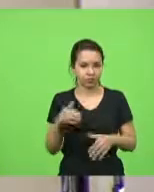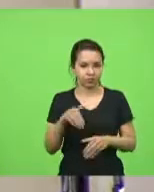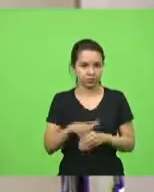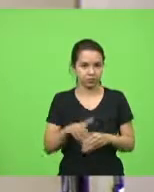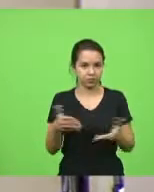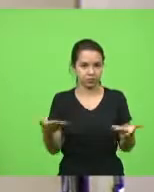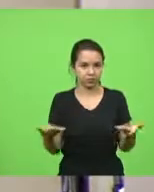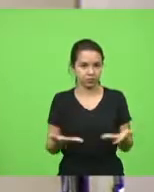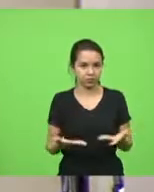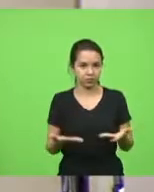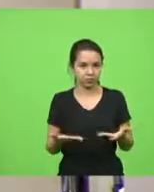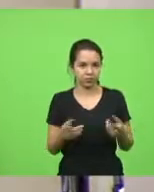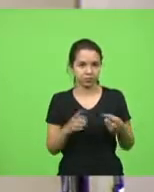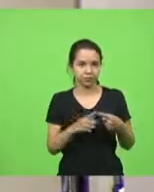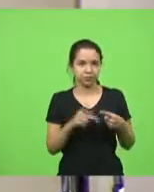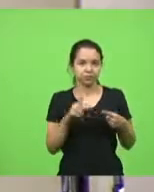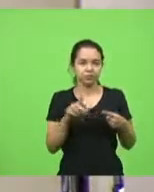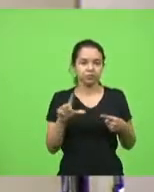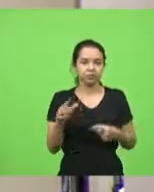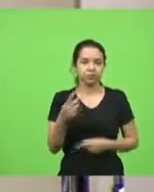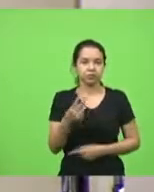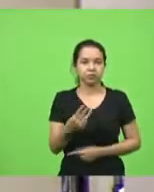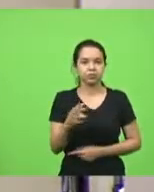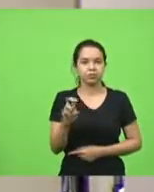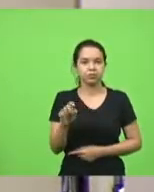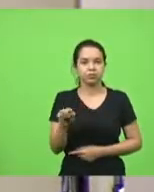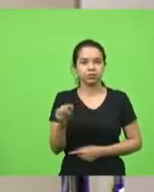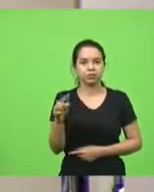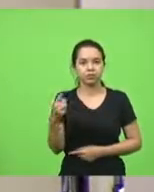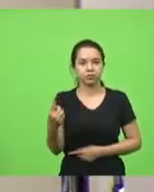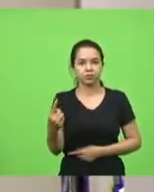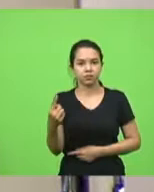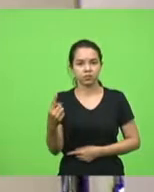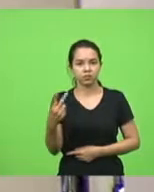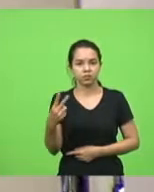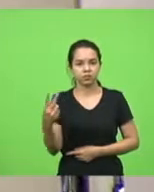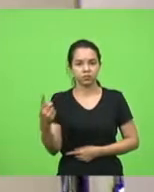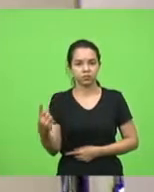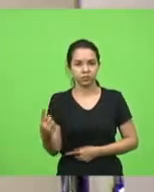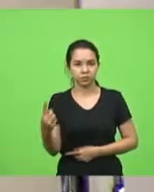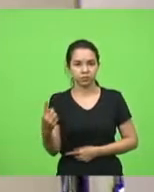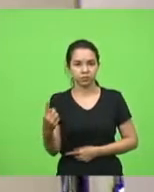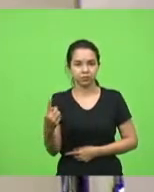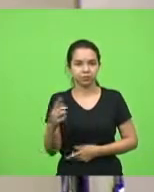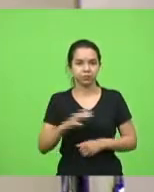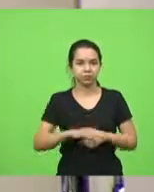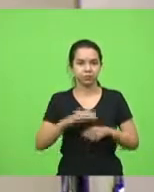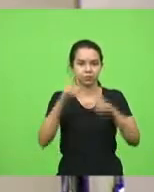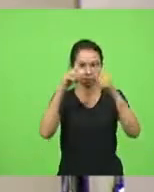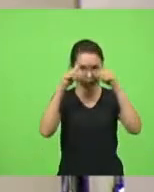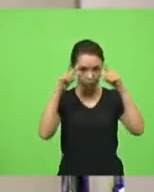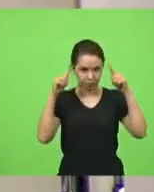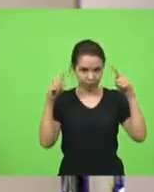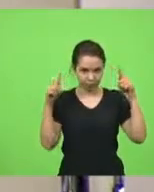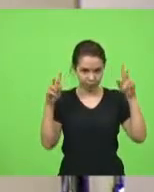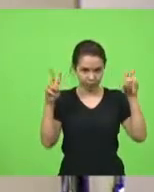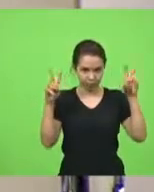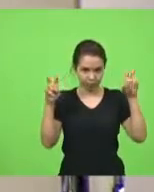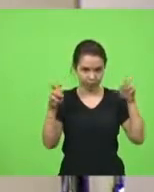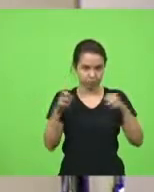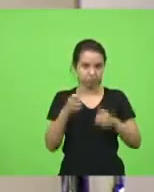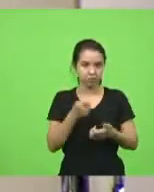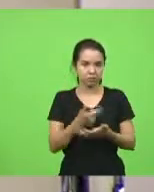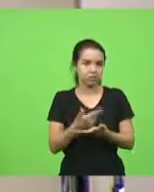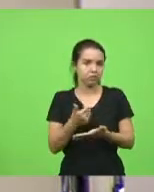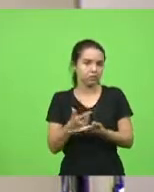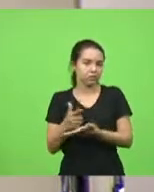O primeiro deles é o PL 35.1 de 2021, autor deputado Neudi Sareta, dispõe sobre a compra e logística para aplicação